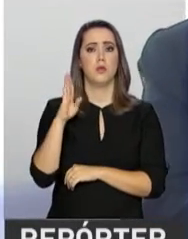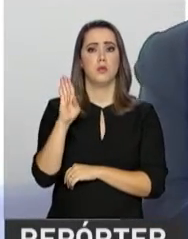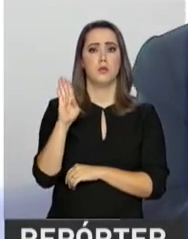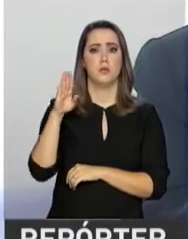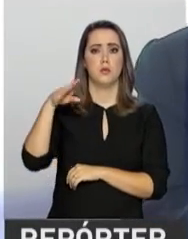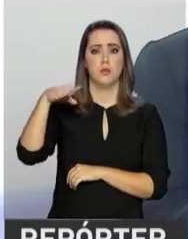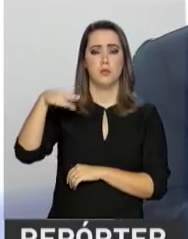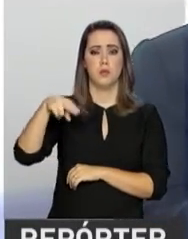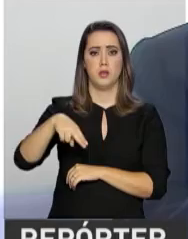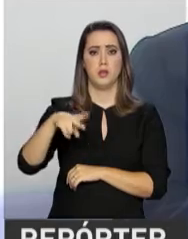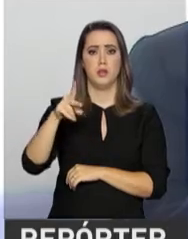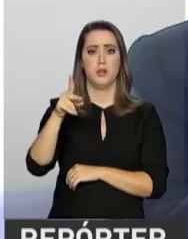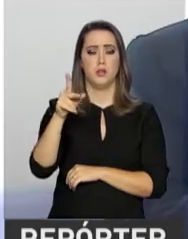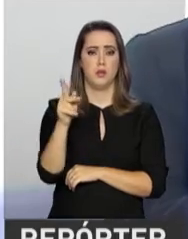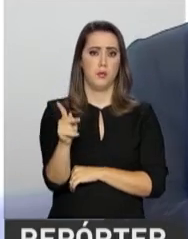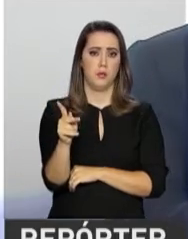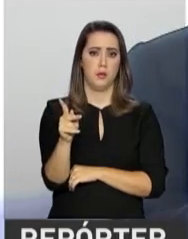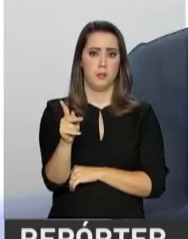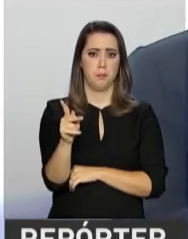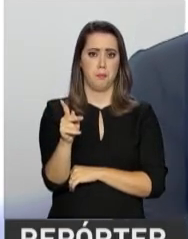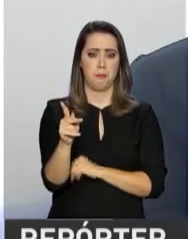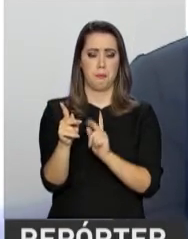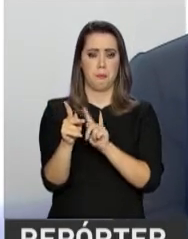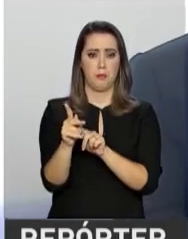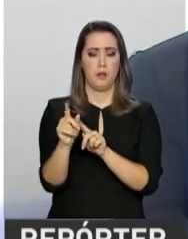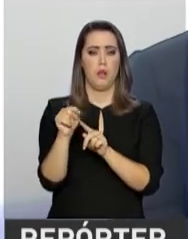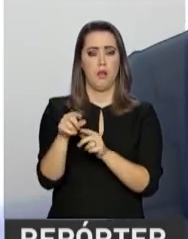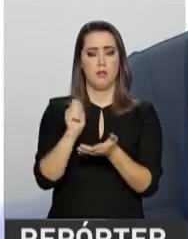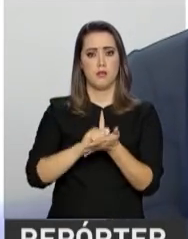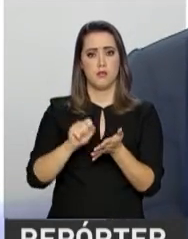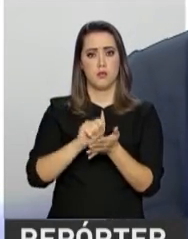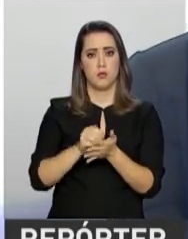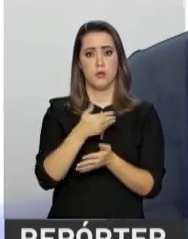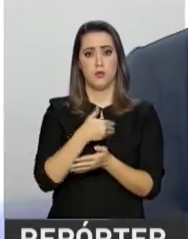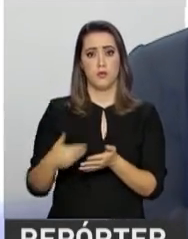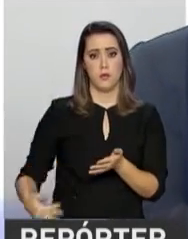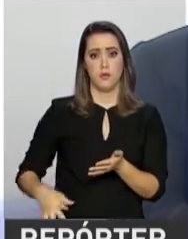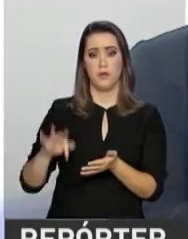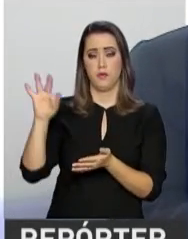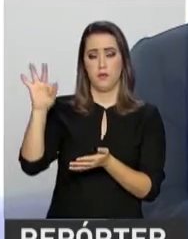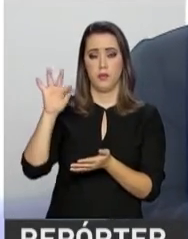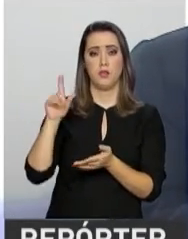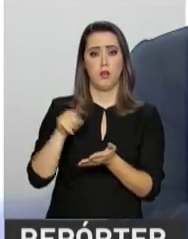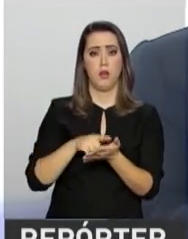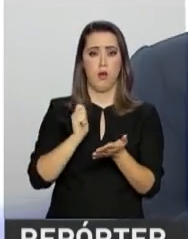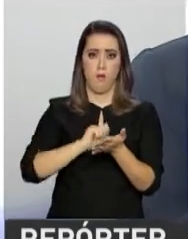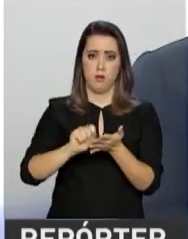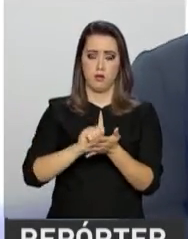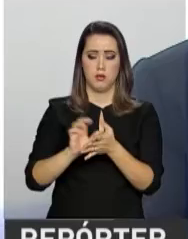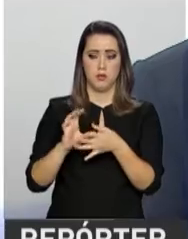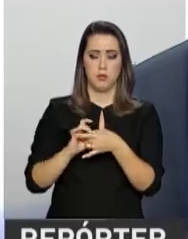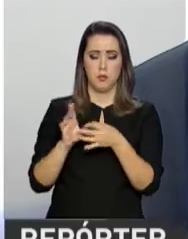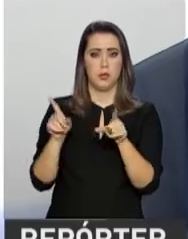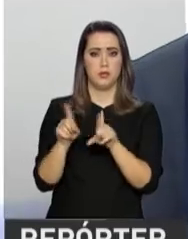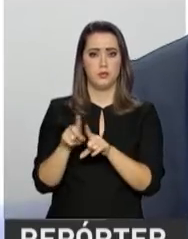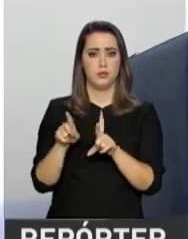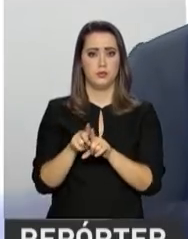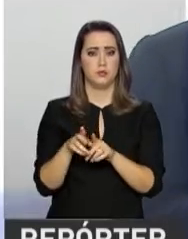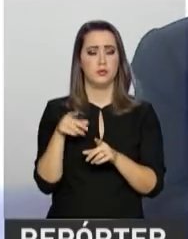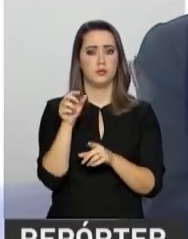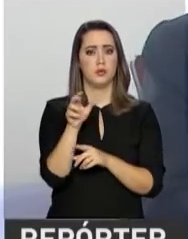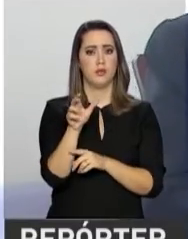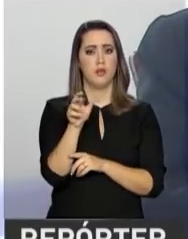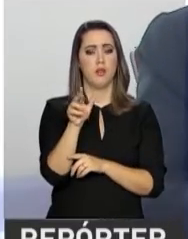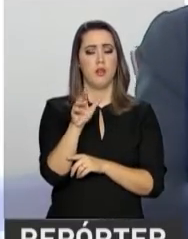BNP Paribas. Essa assinatura por parte do governo federal, avalizando então esse empréstimo, que tem a garantia